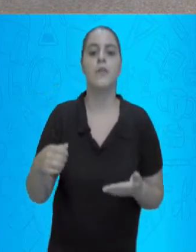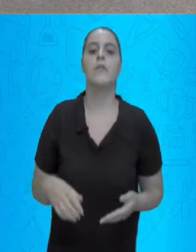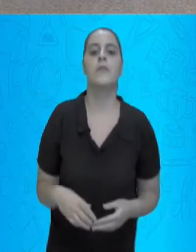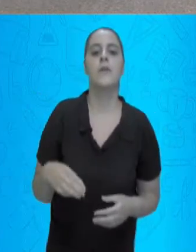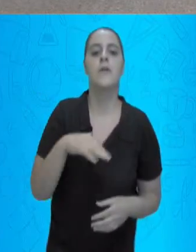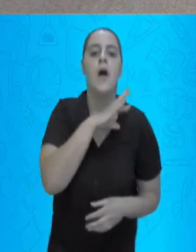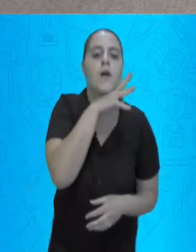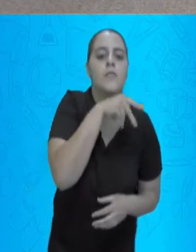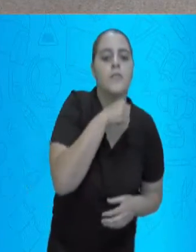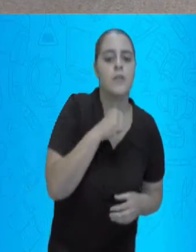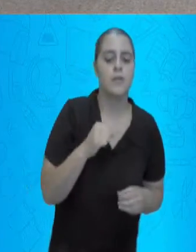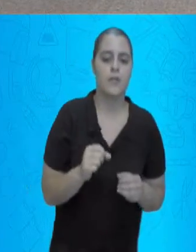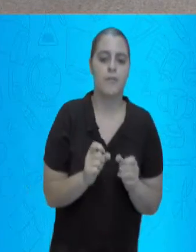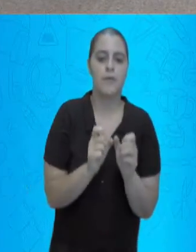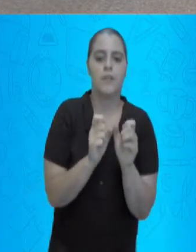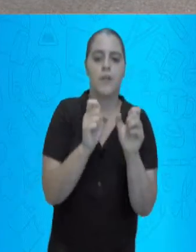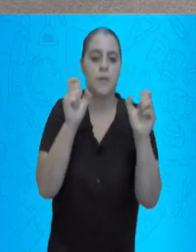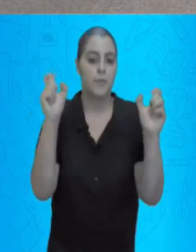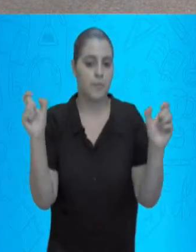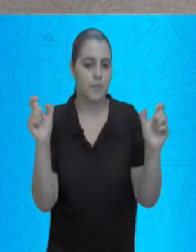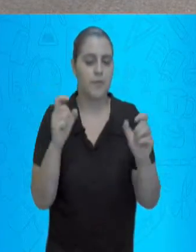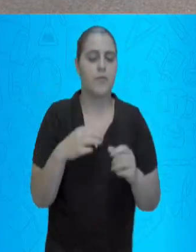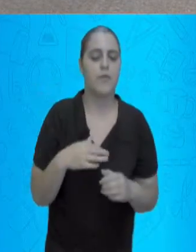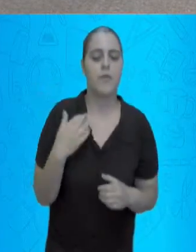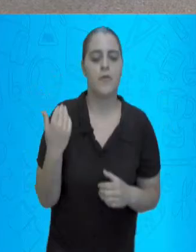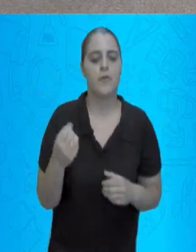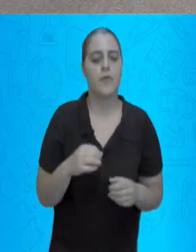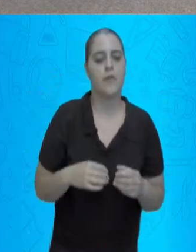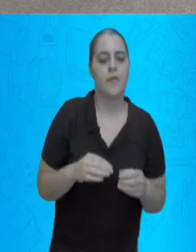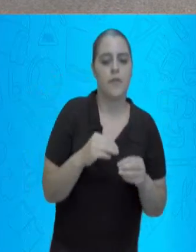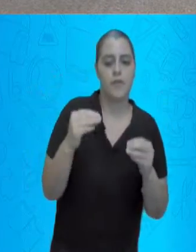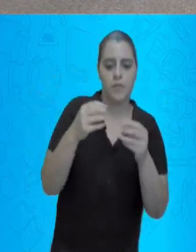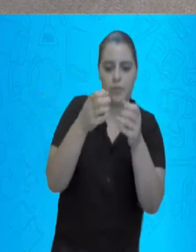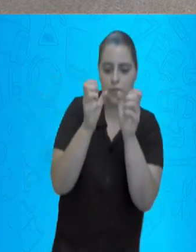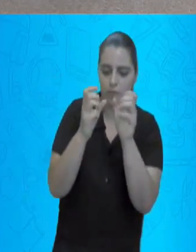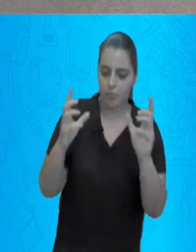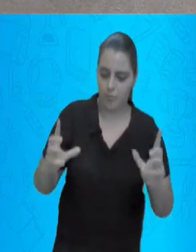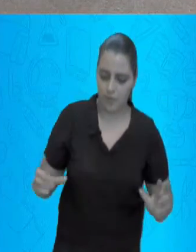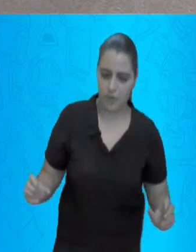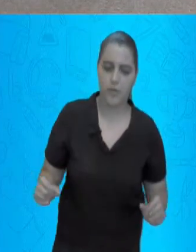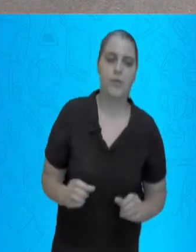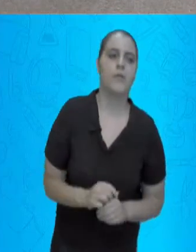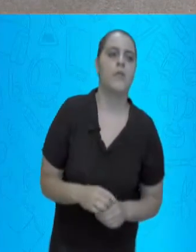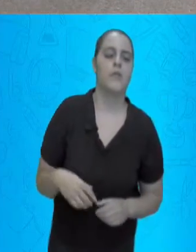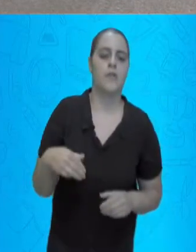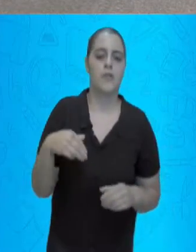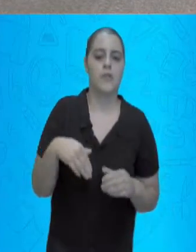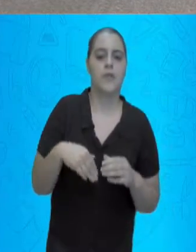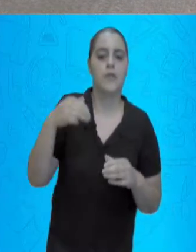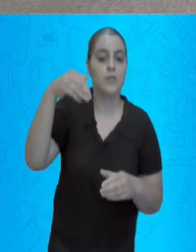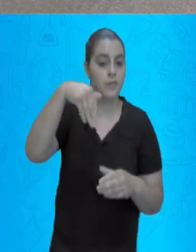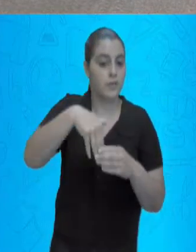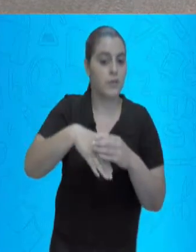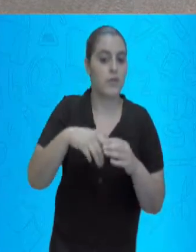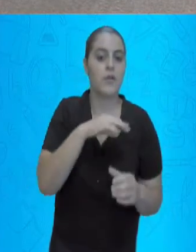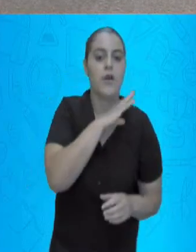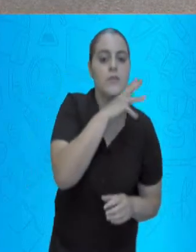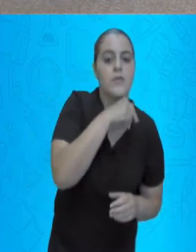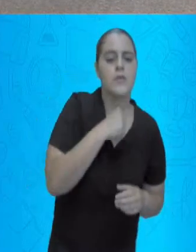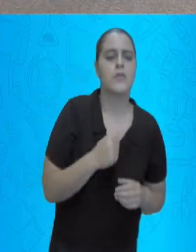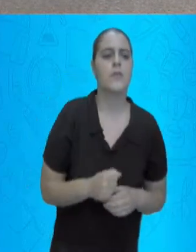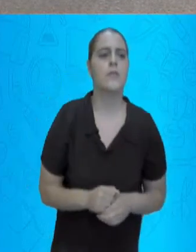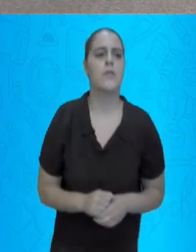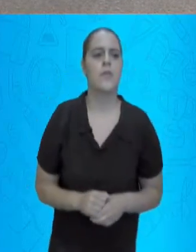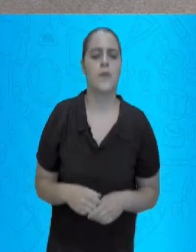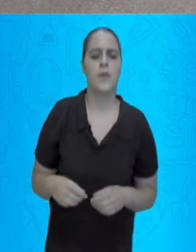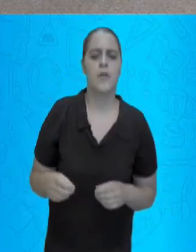se decompondo e nas frestas, no interior, vai